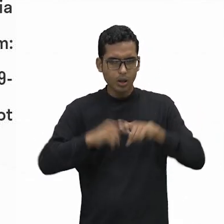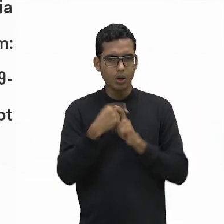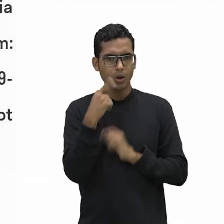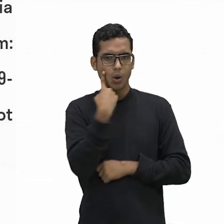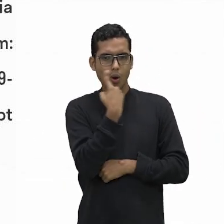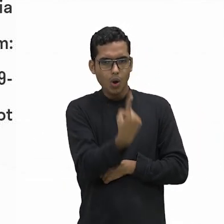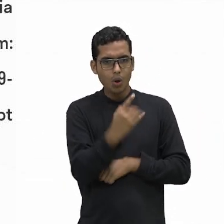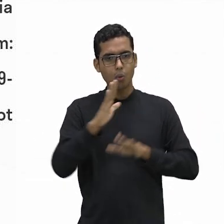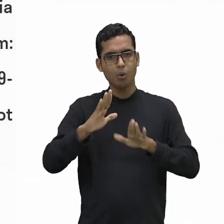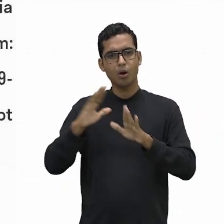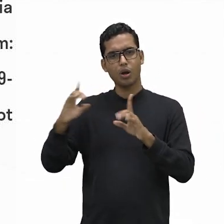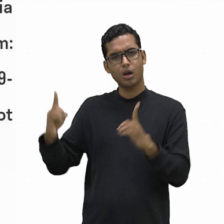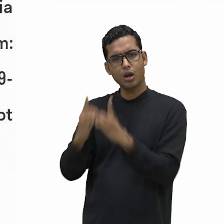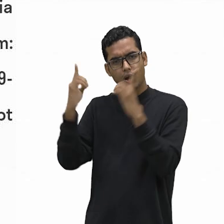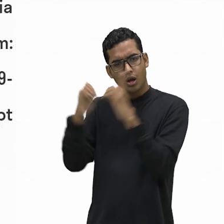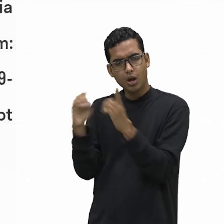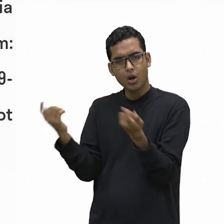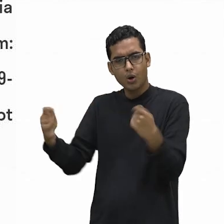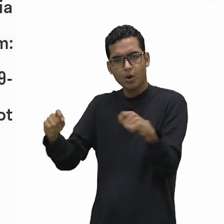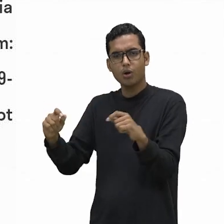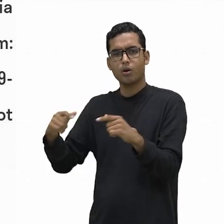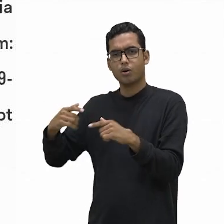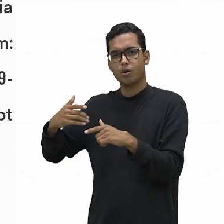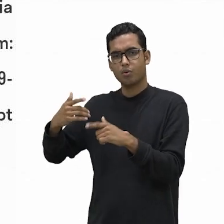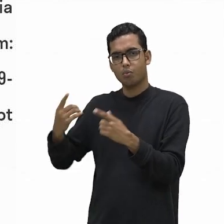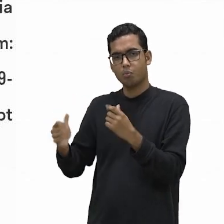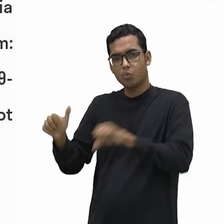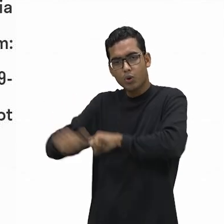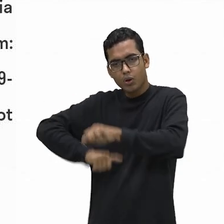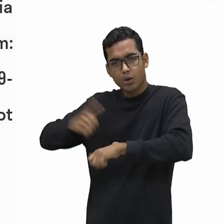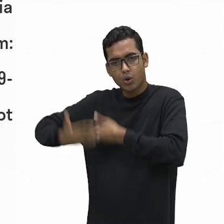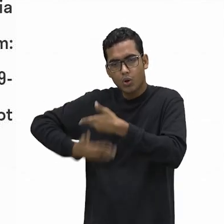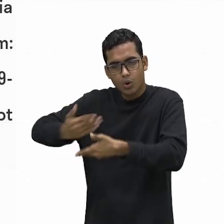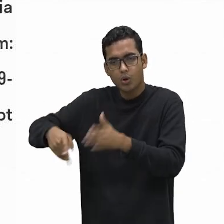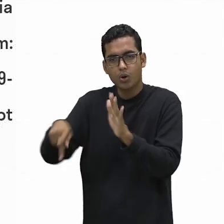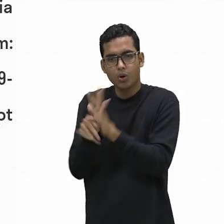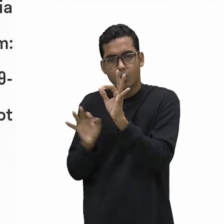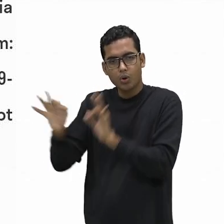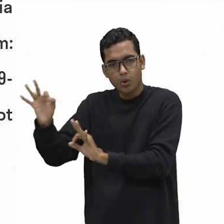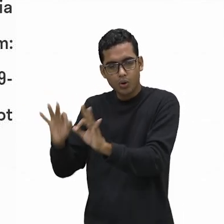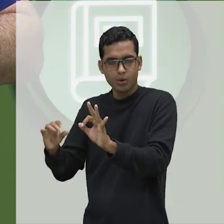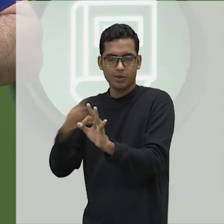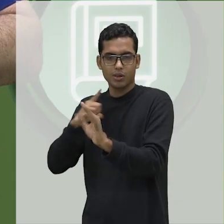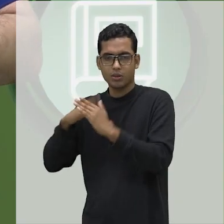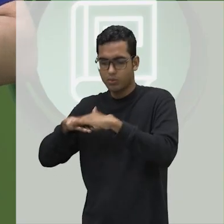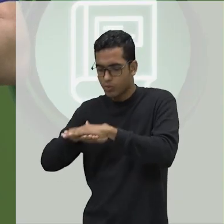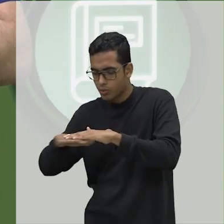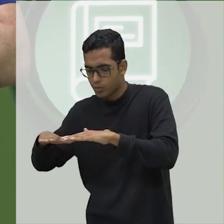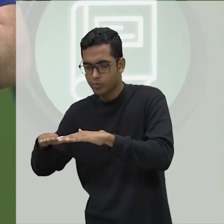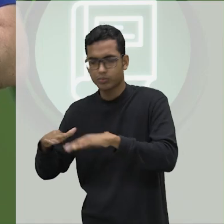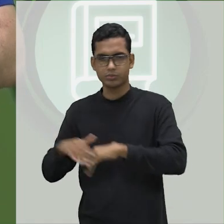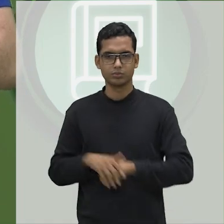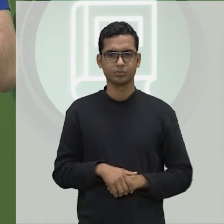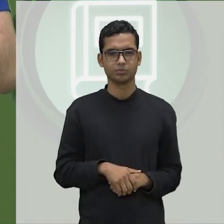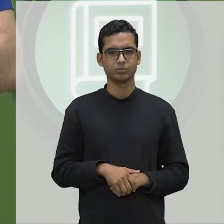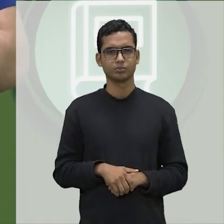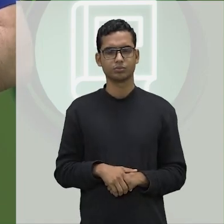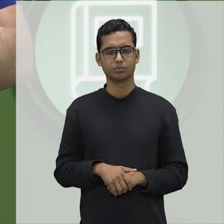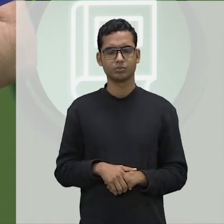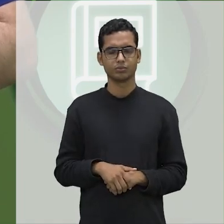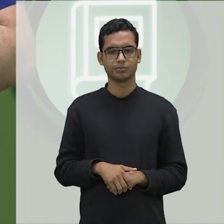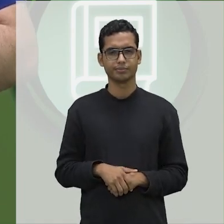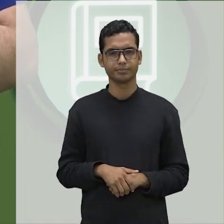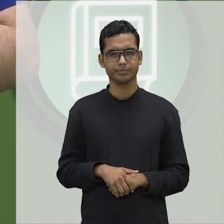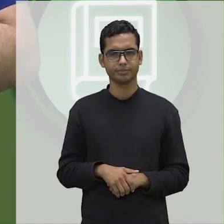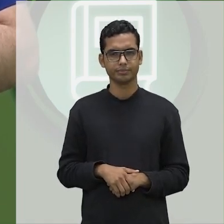dinâmica reversível dos processos microscópicos subjacentes. Então, veja só, nós temos aí